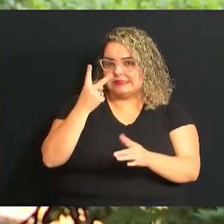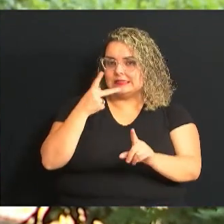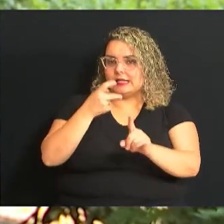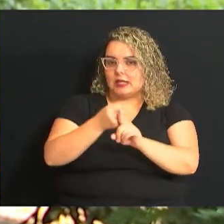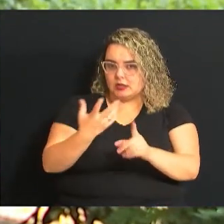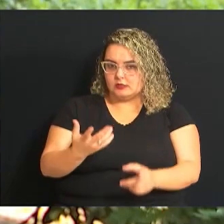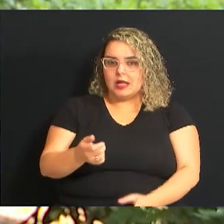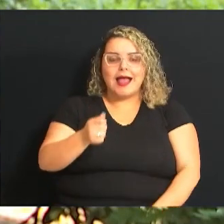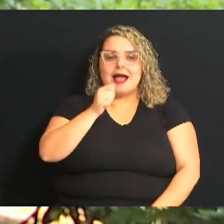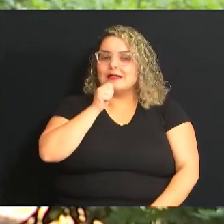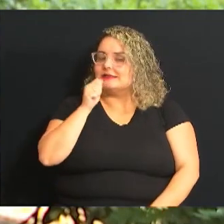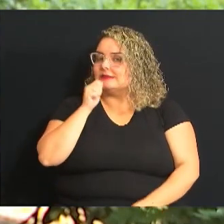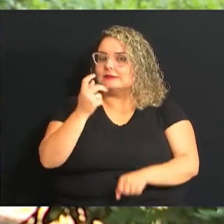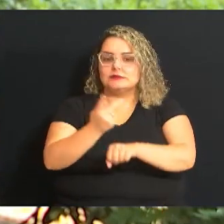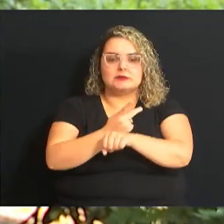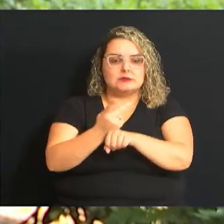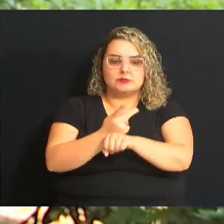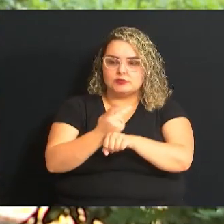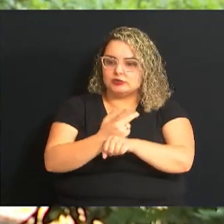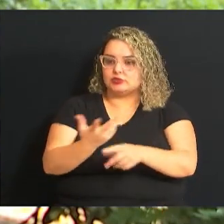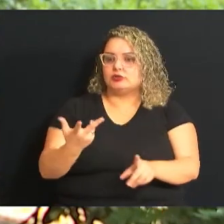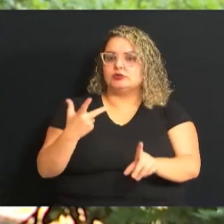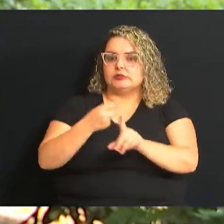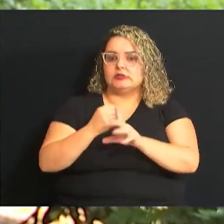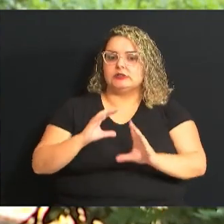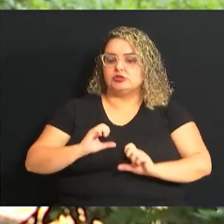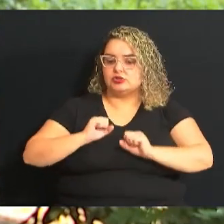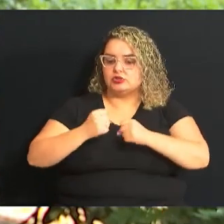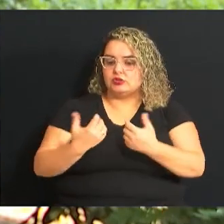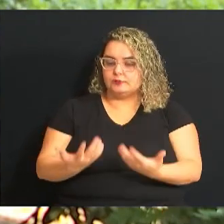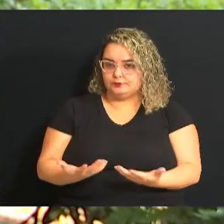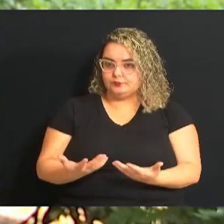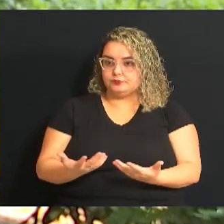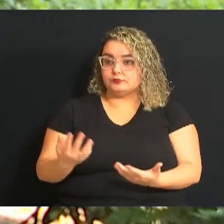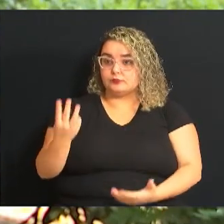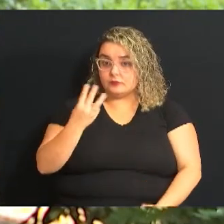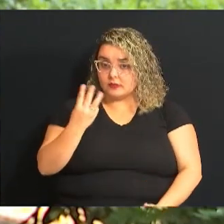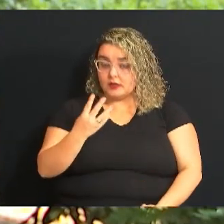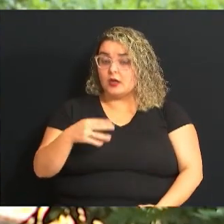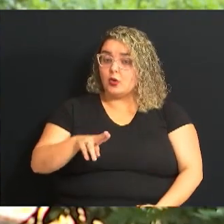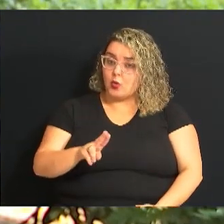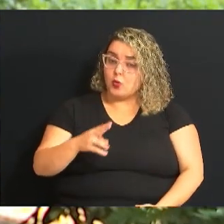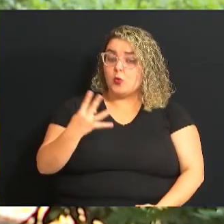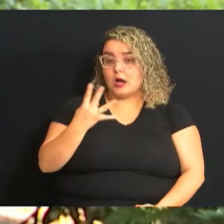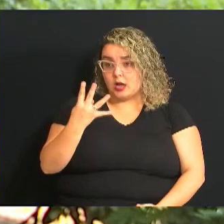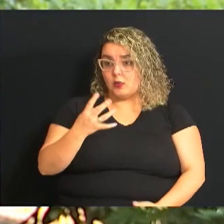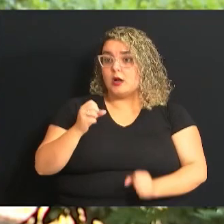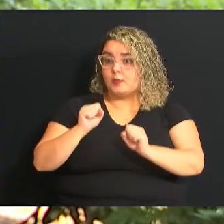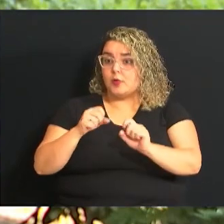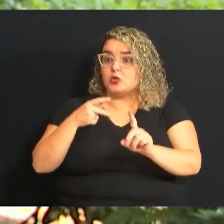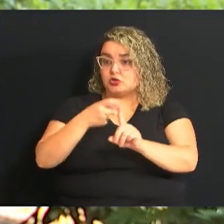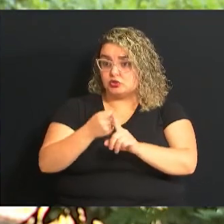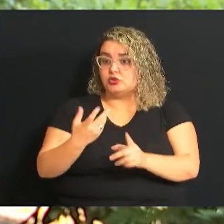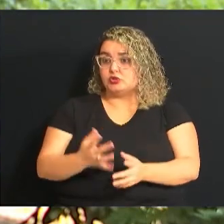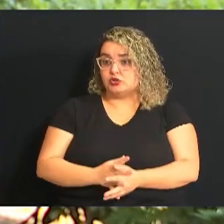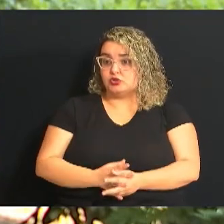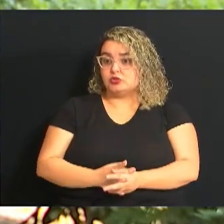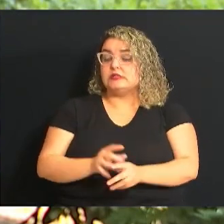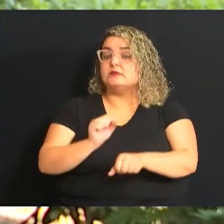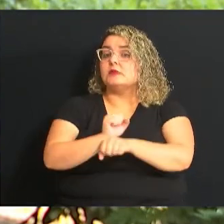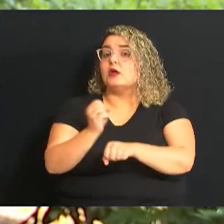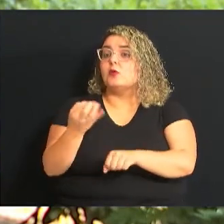ainda não buscou essas doses de reforço, seja a terceira ou a quarta, pode tomar aí essa dose? Tem que esperar quanto